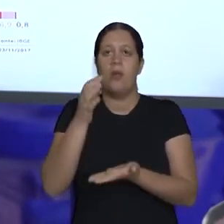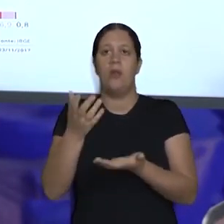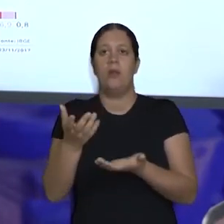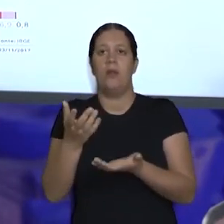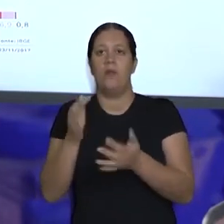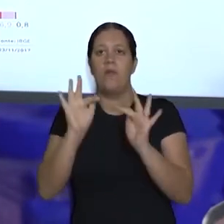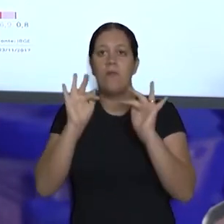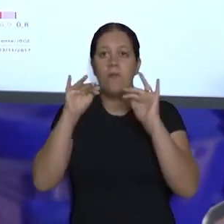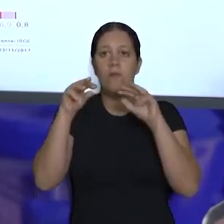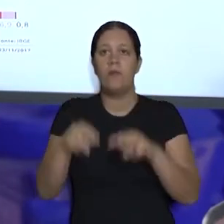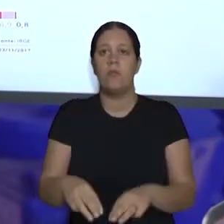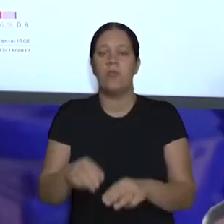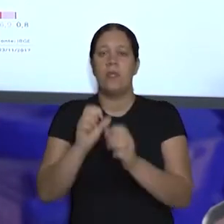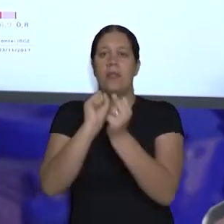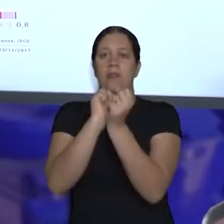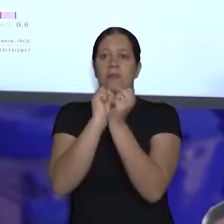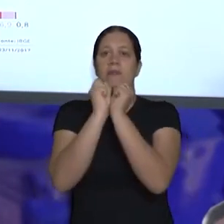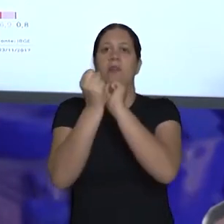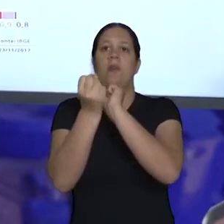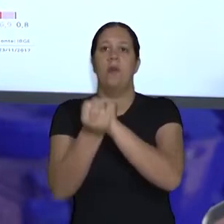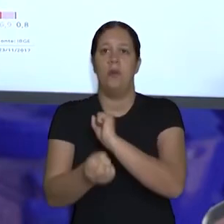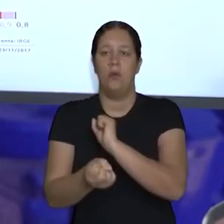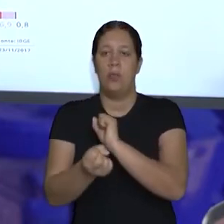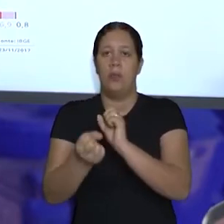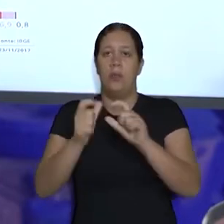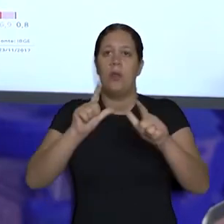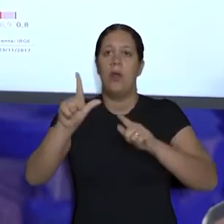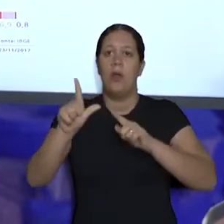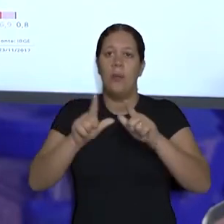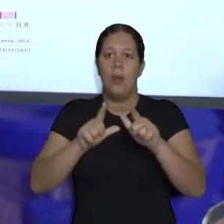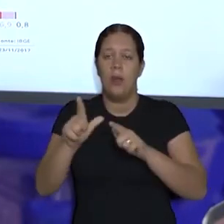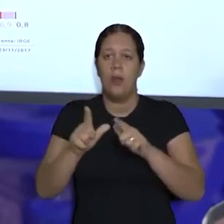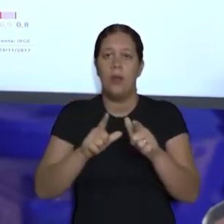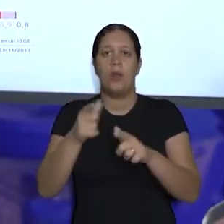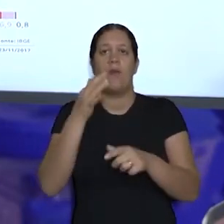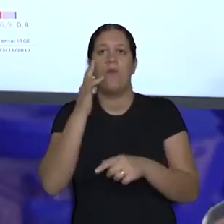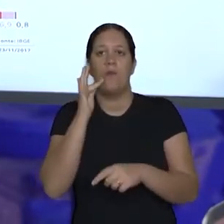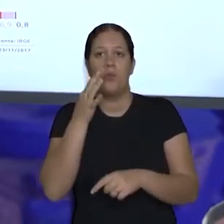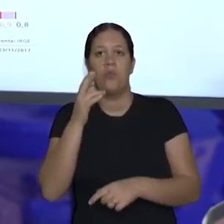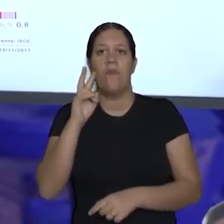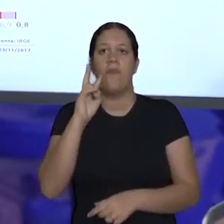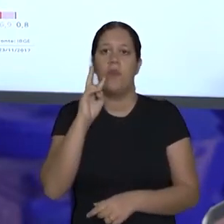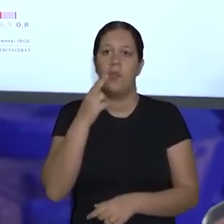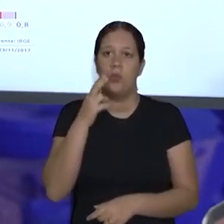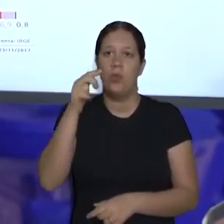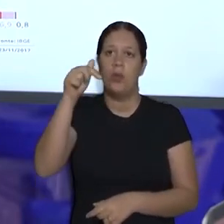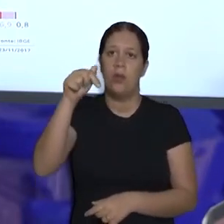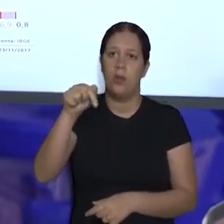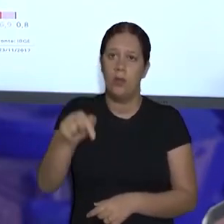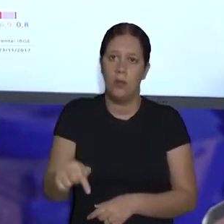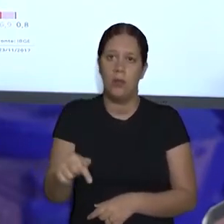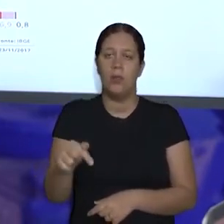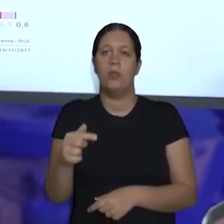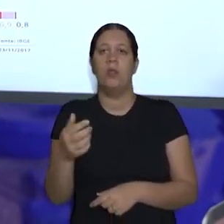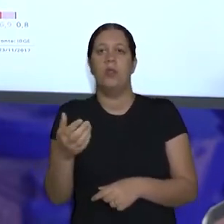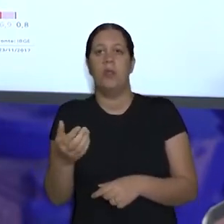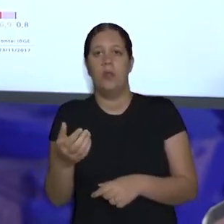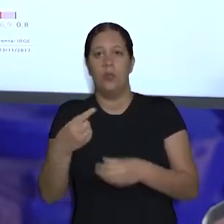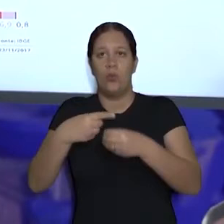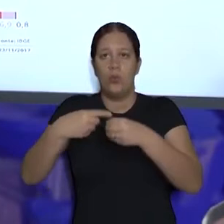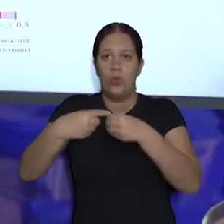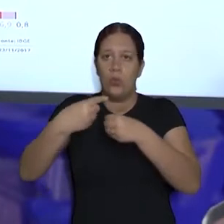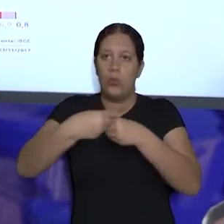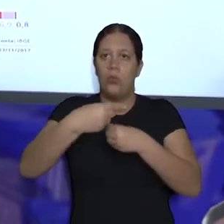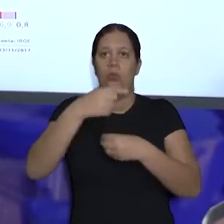fim da escravidão, e trabalhar também na produção de frutas, verduras, aqui nos interiores do